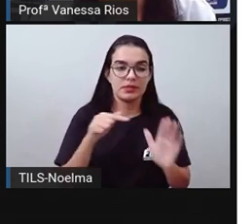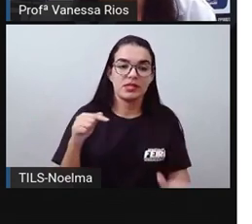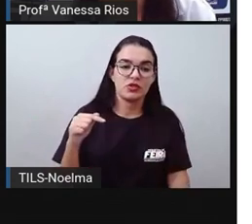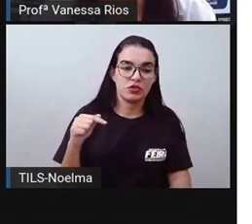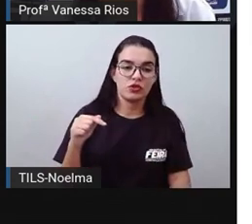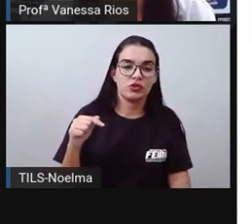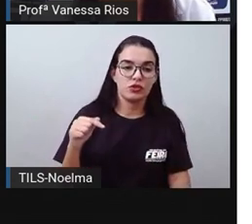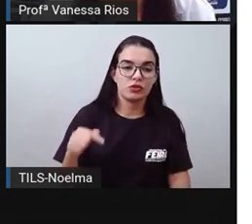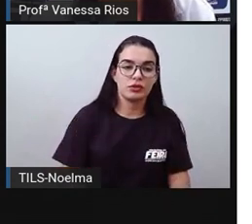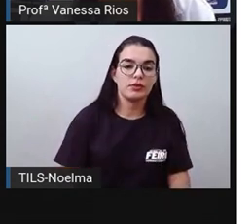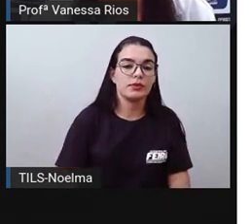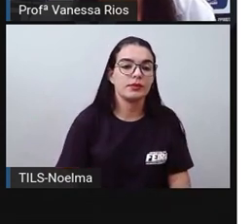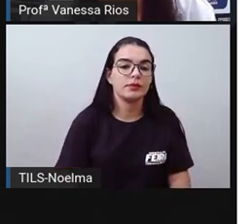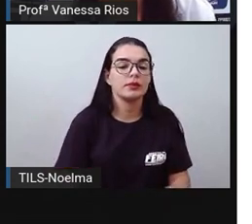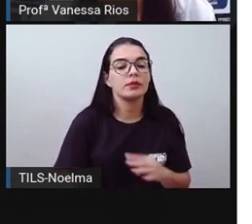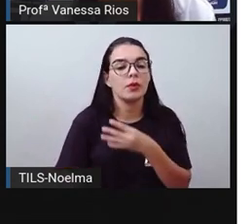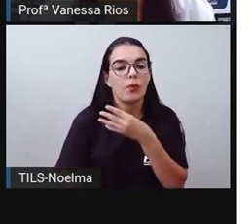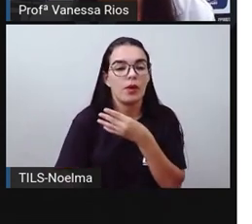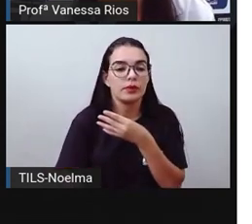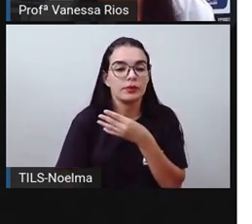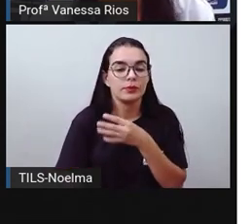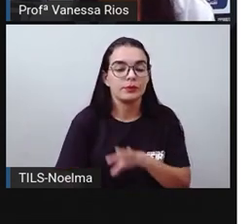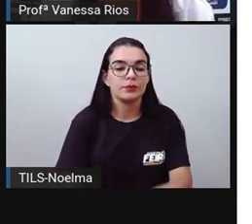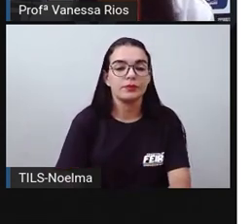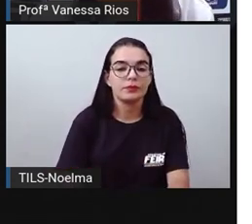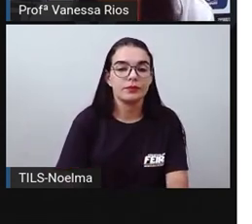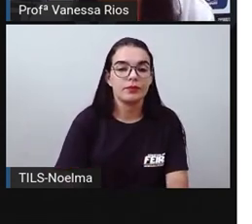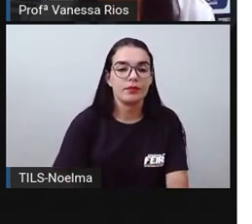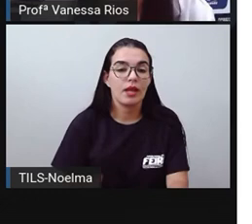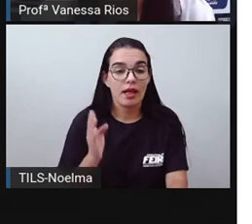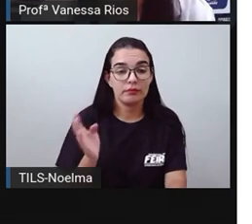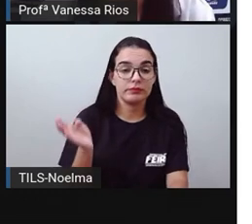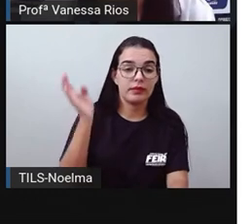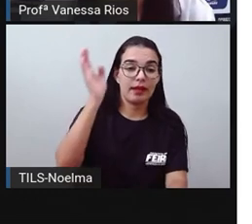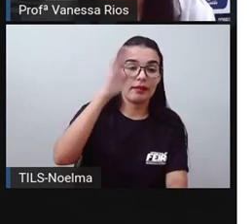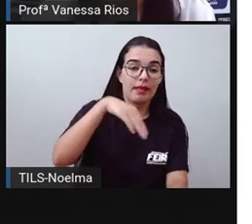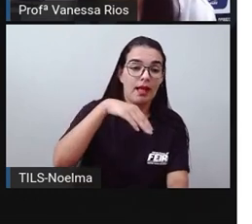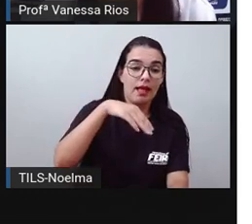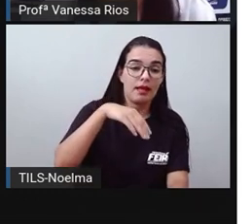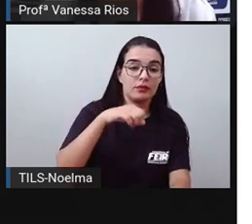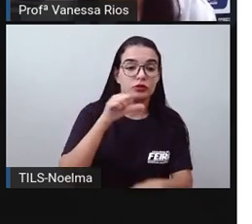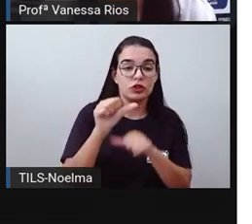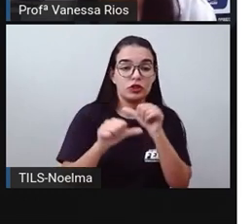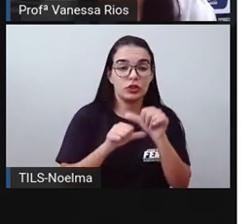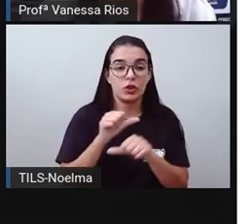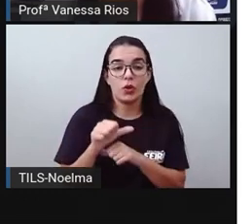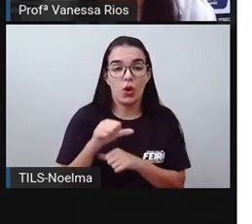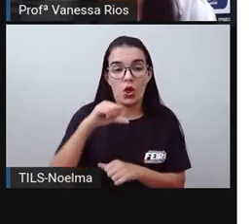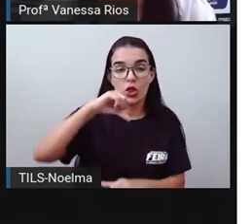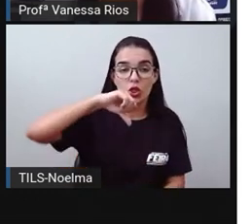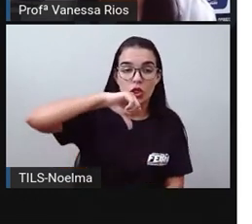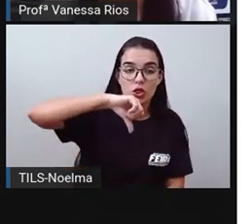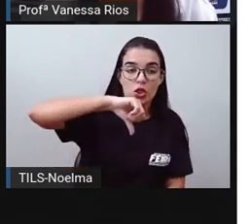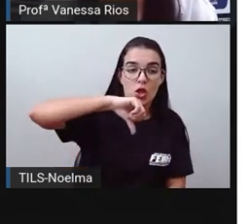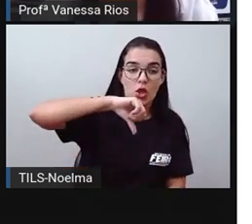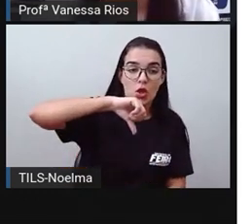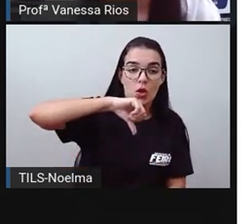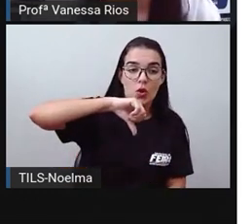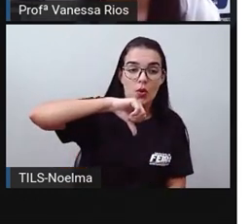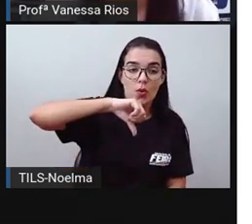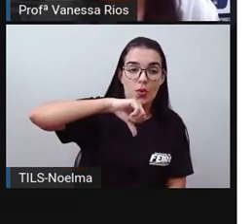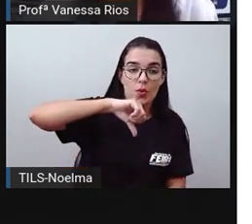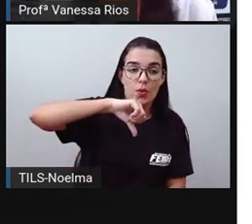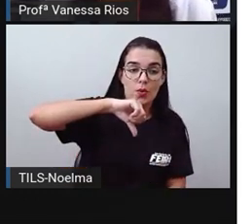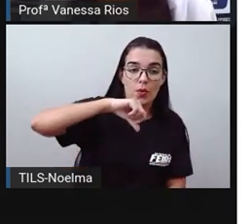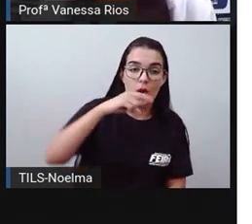menos 7. Sobram quanto? 4. Aí o que é que acontece? Se o 9, não é, passou